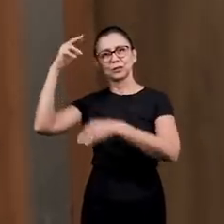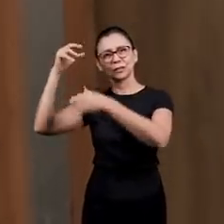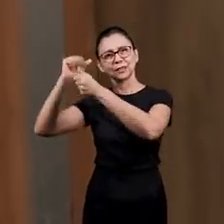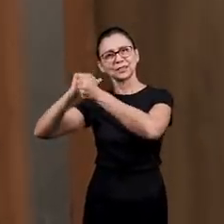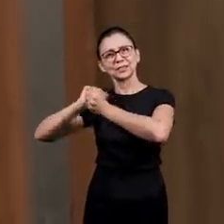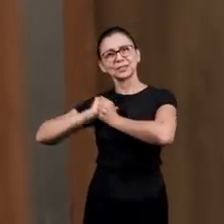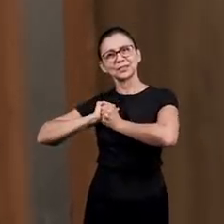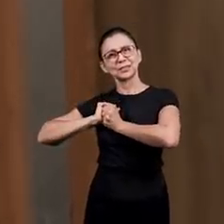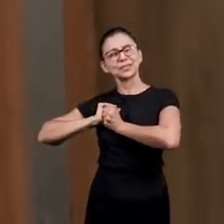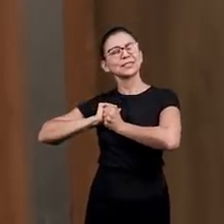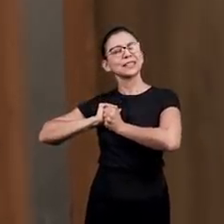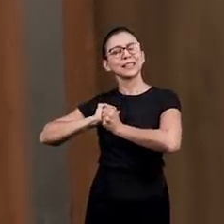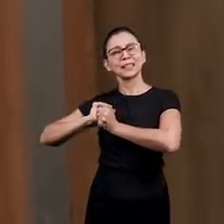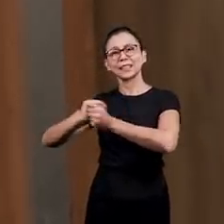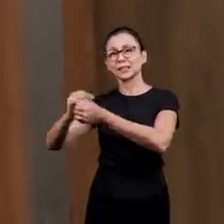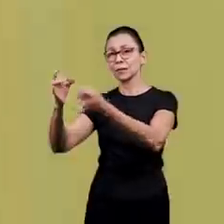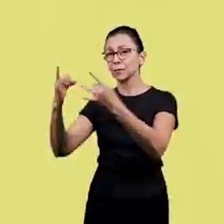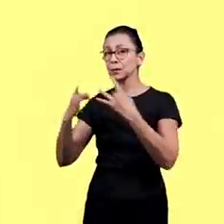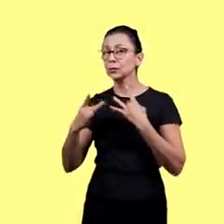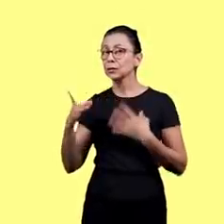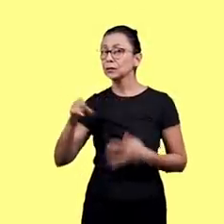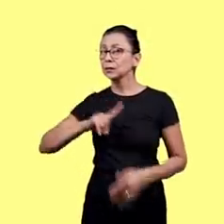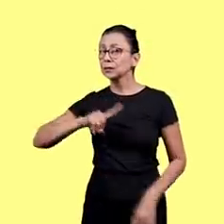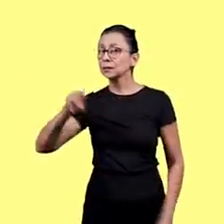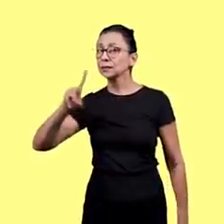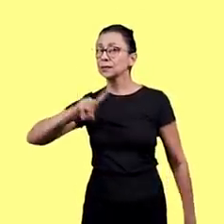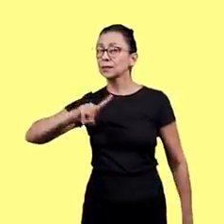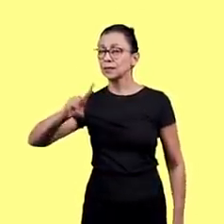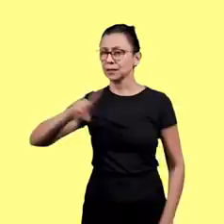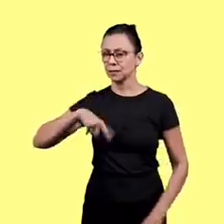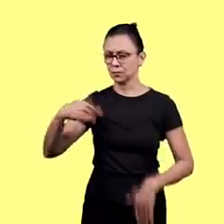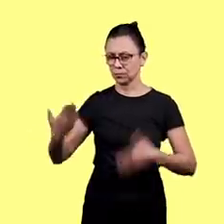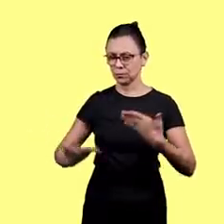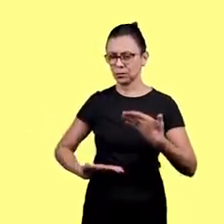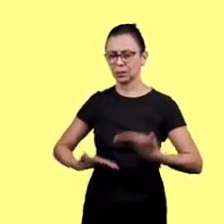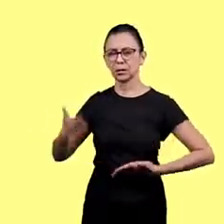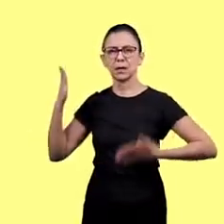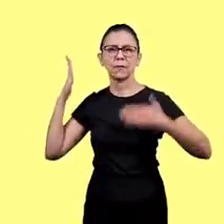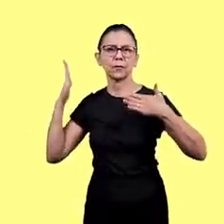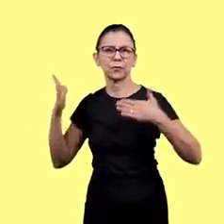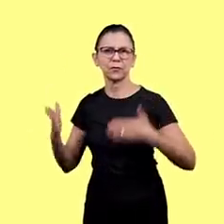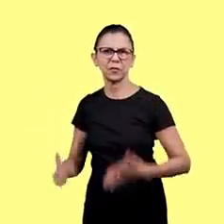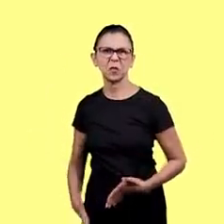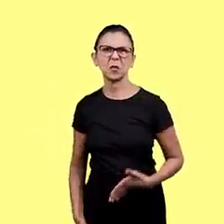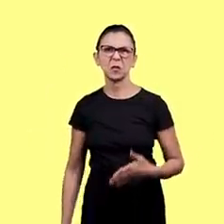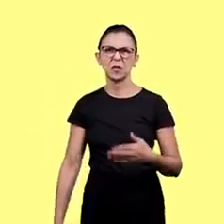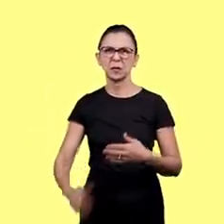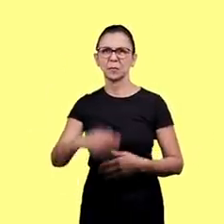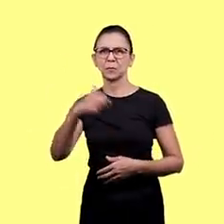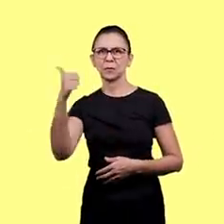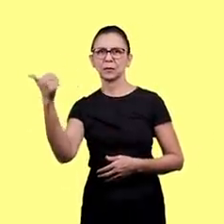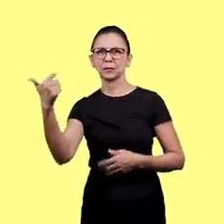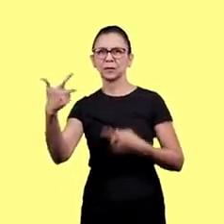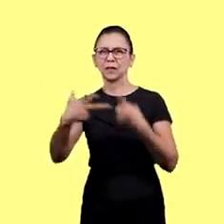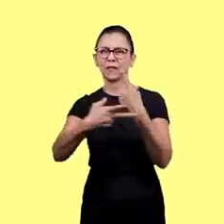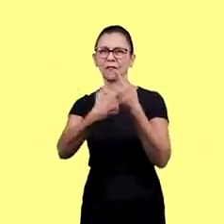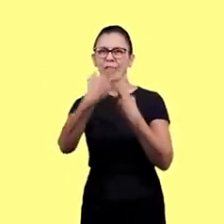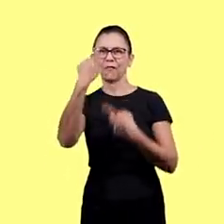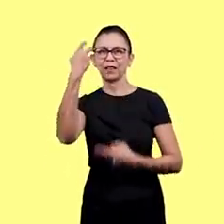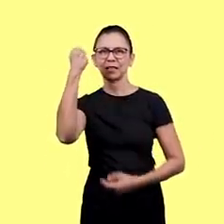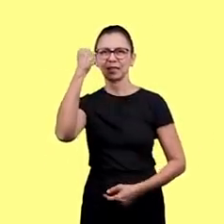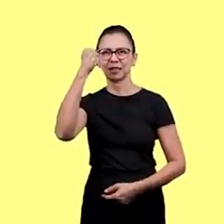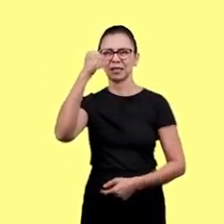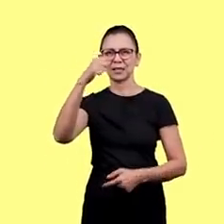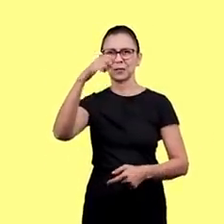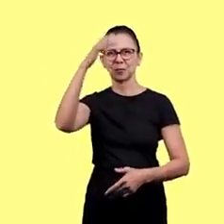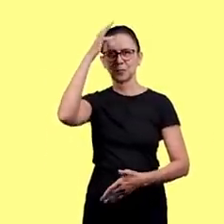nosso lado. O Senhor não nos deixa sozinhos. O servo fiel é mais do que vencedor pela fé